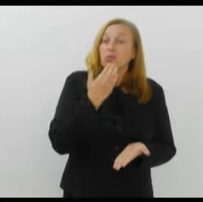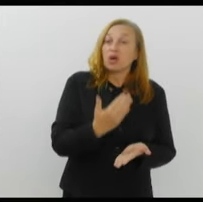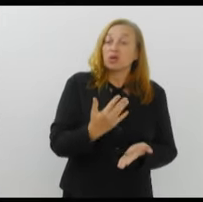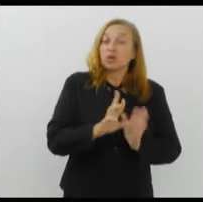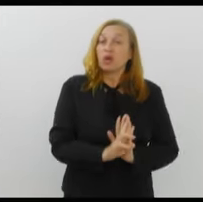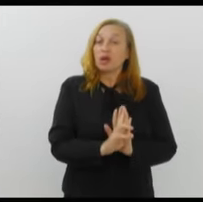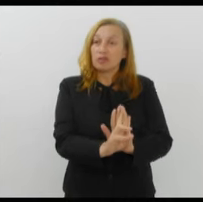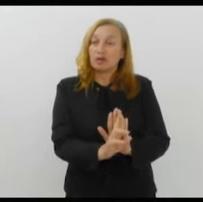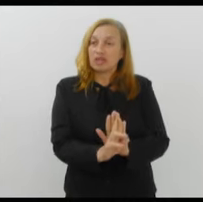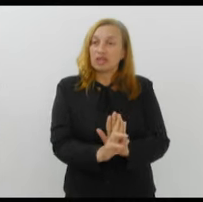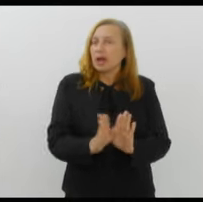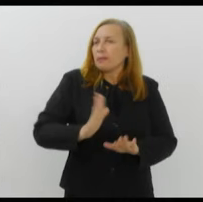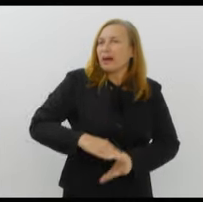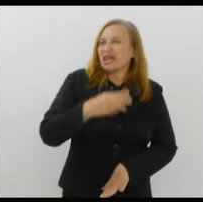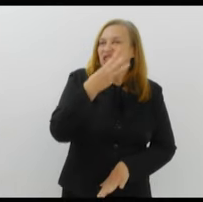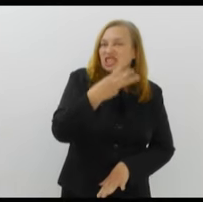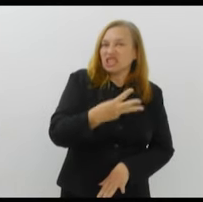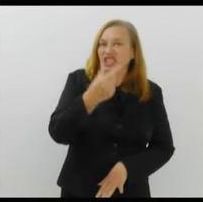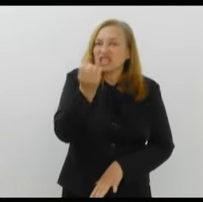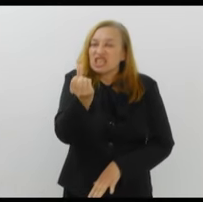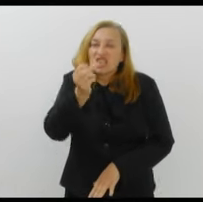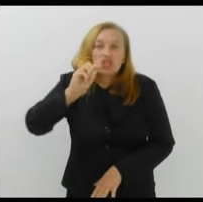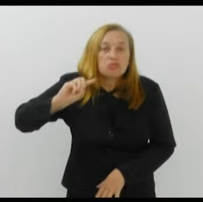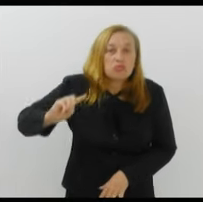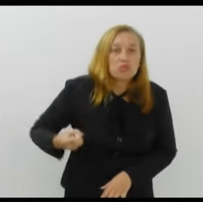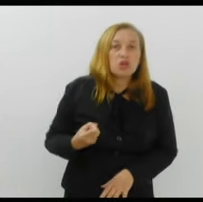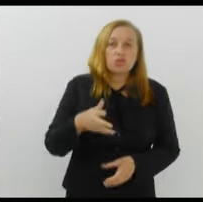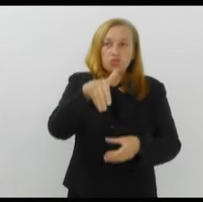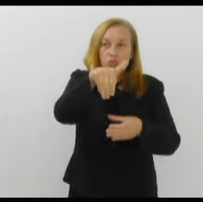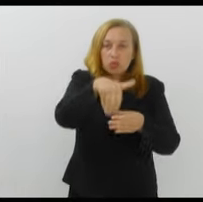representando mais de 36 mil eleitores,